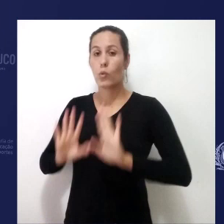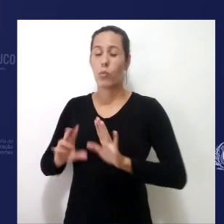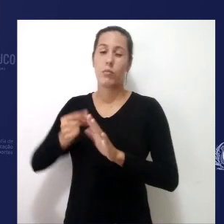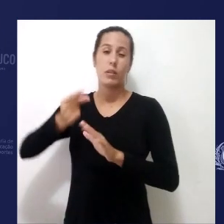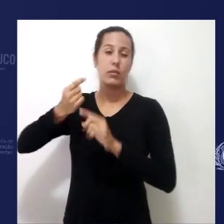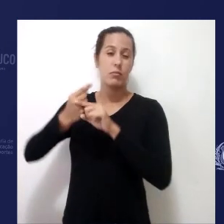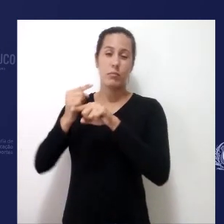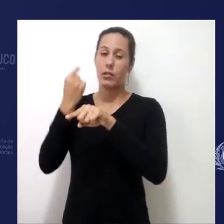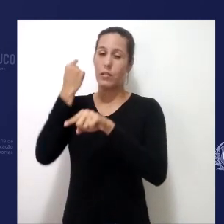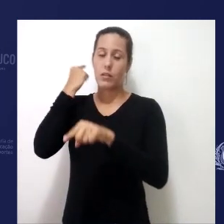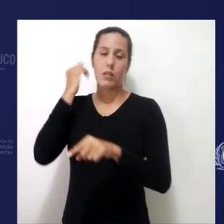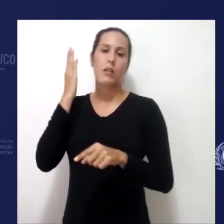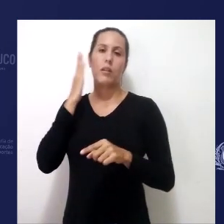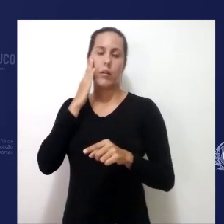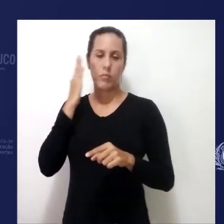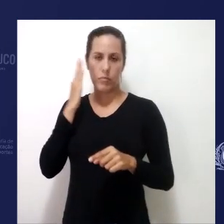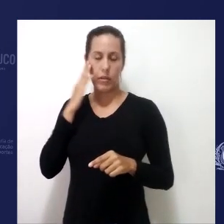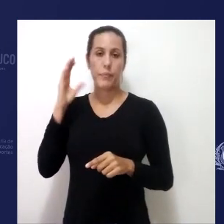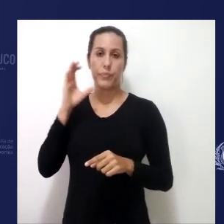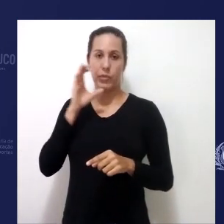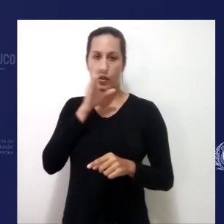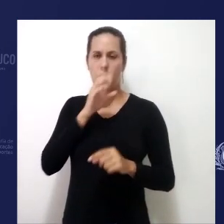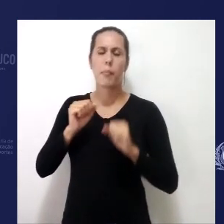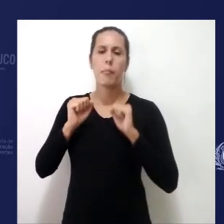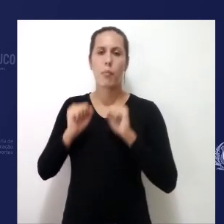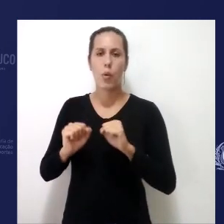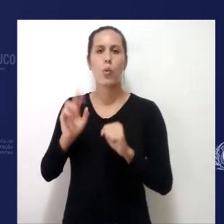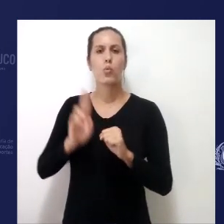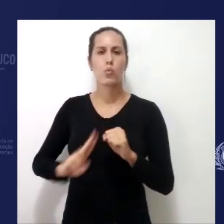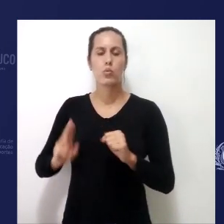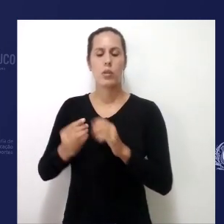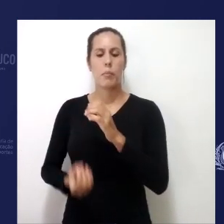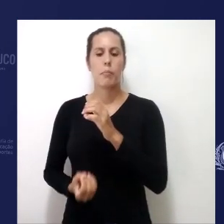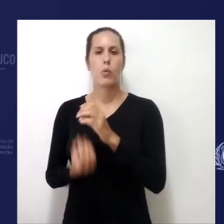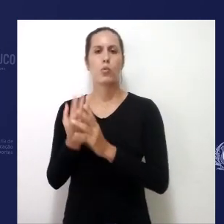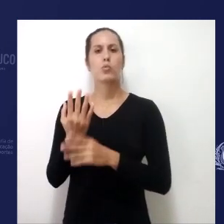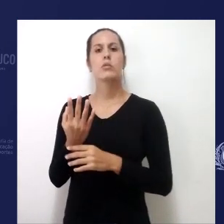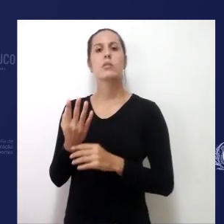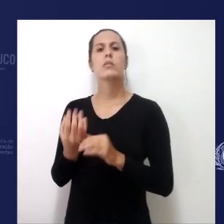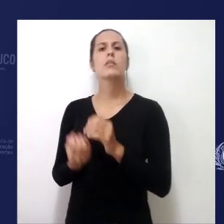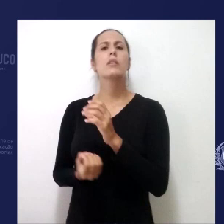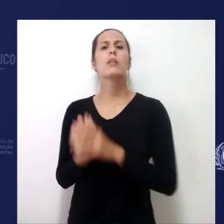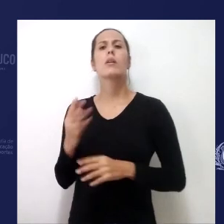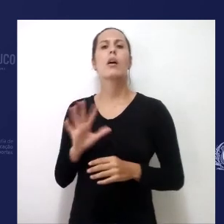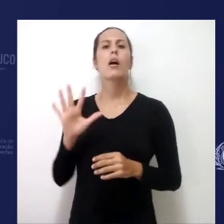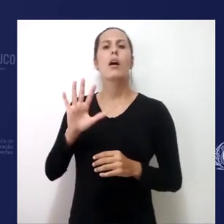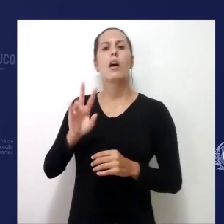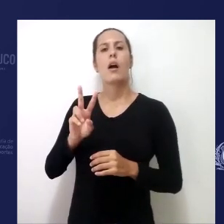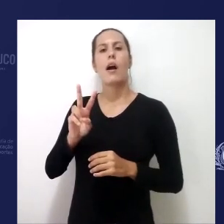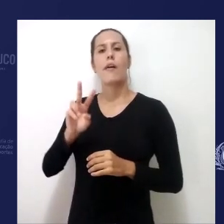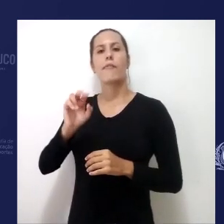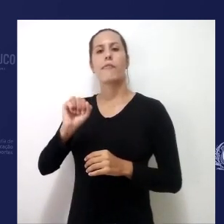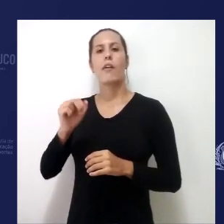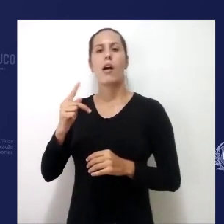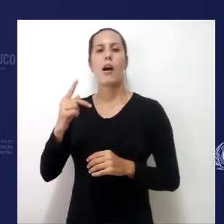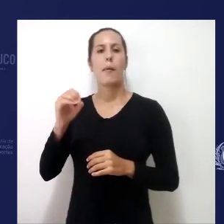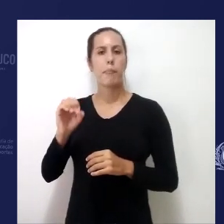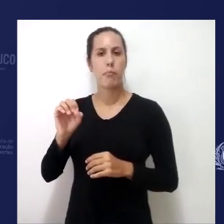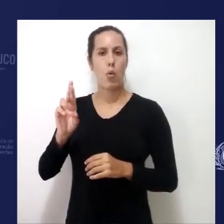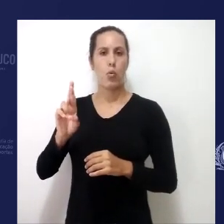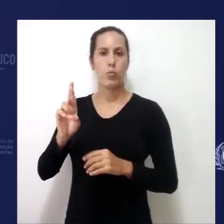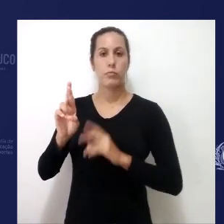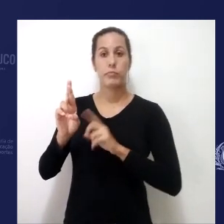Desde a antiguidade, sabia-se que o calor poderia ser utilizado para produzir vapor e que este poderia